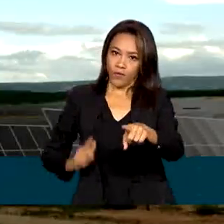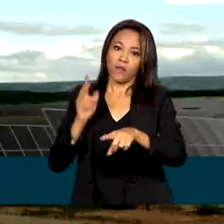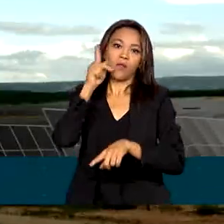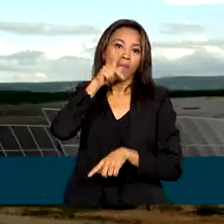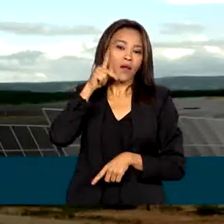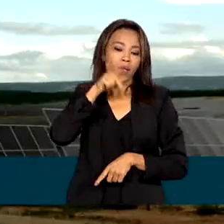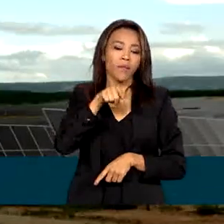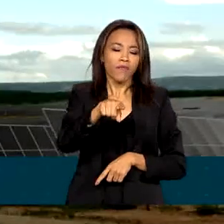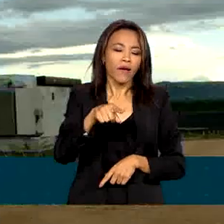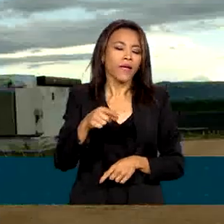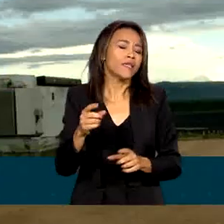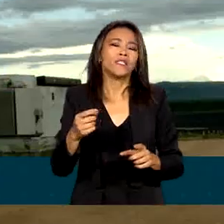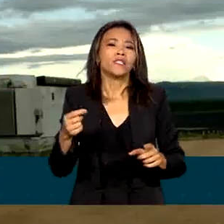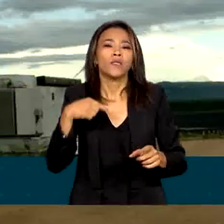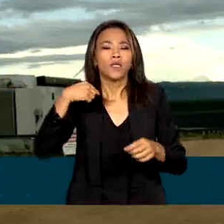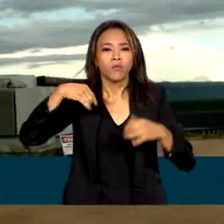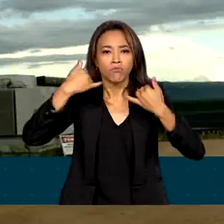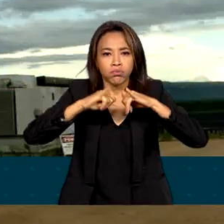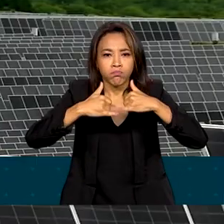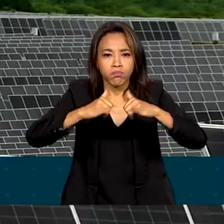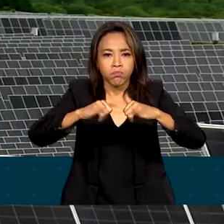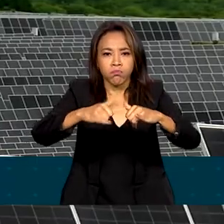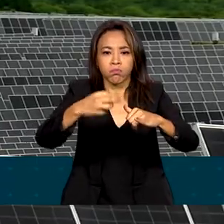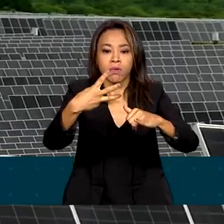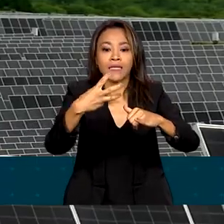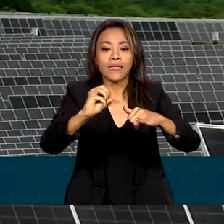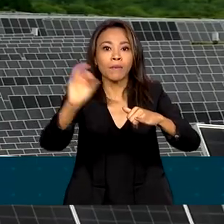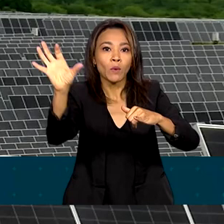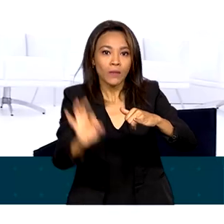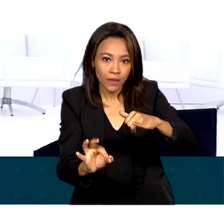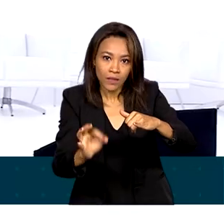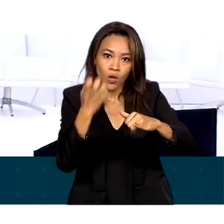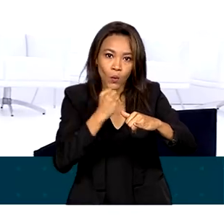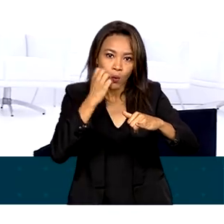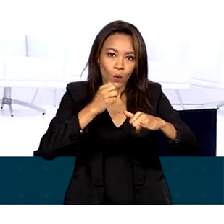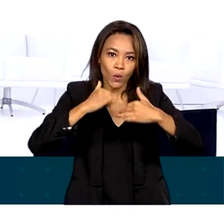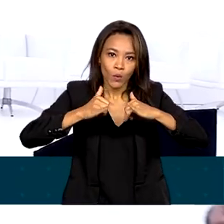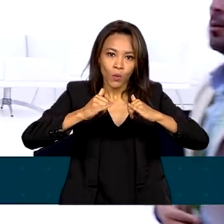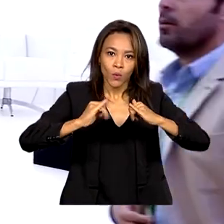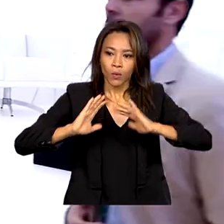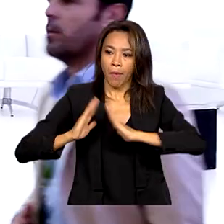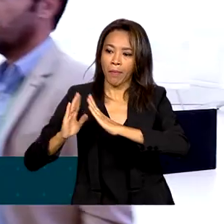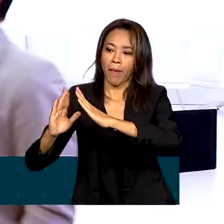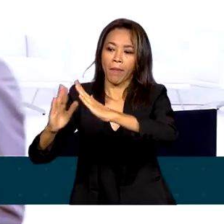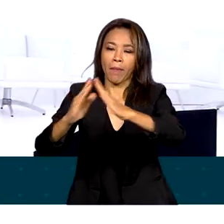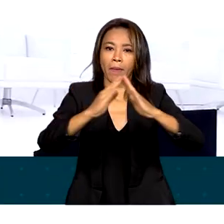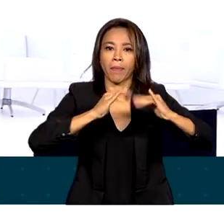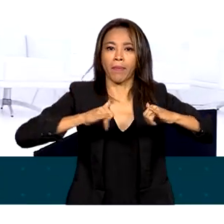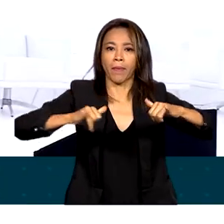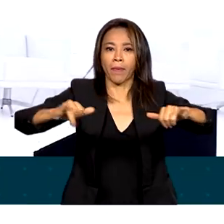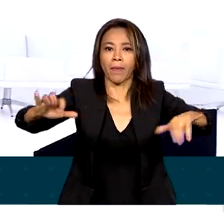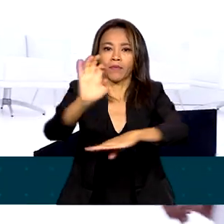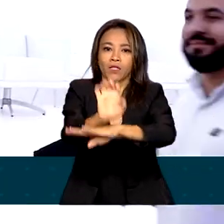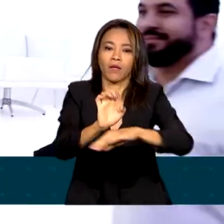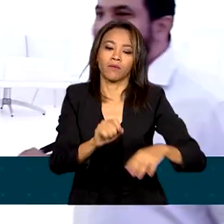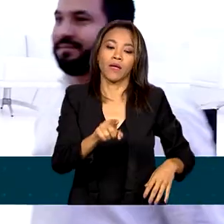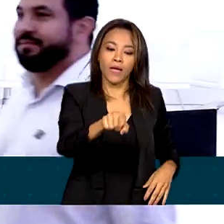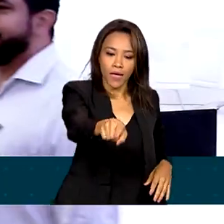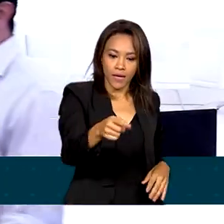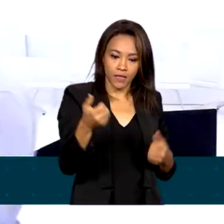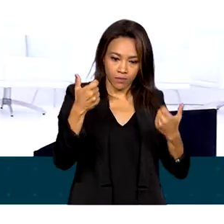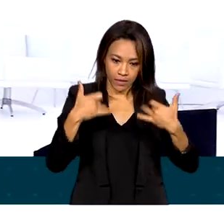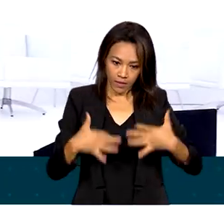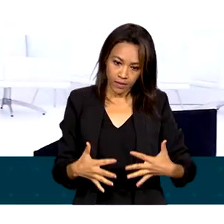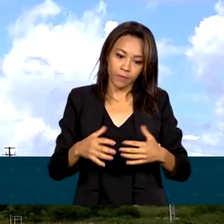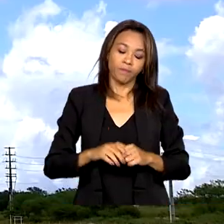vai gerar 30% de toda a energia consumida no estado. São dois parques que estão associados e utilizam uma única